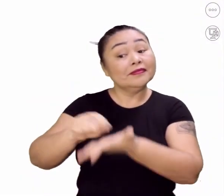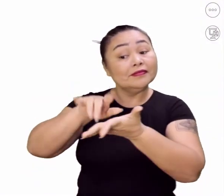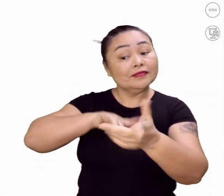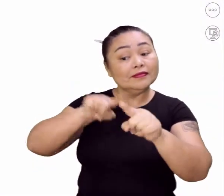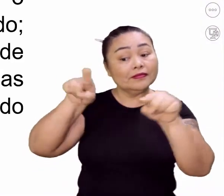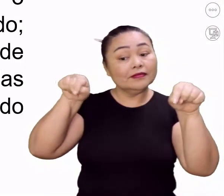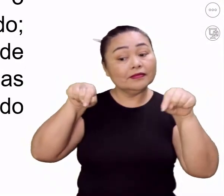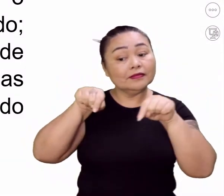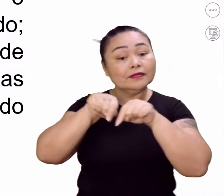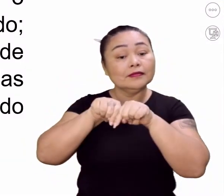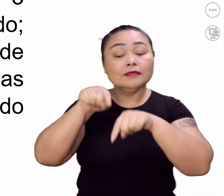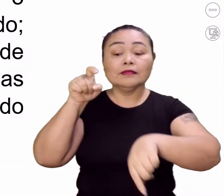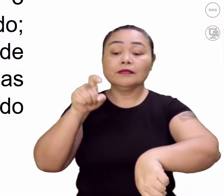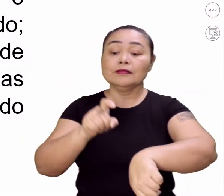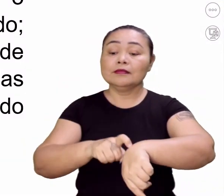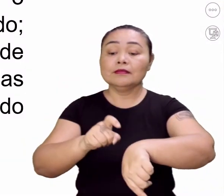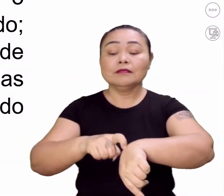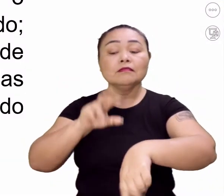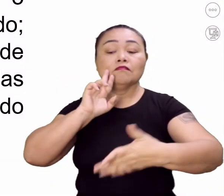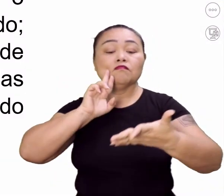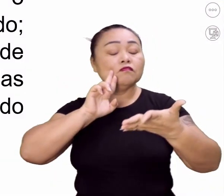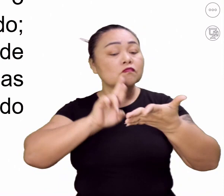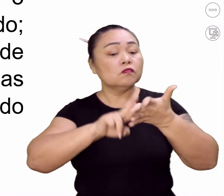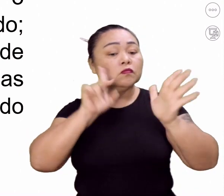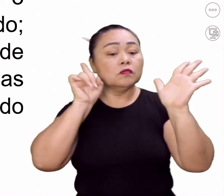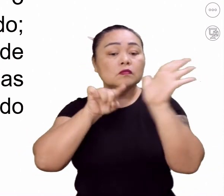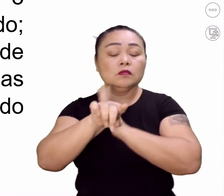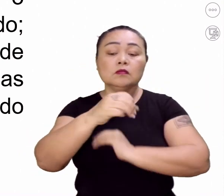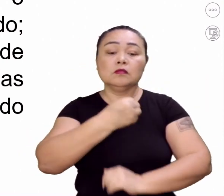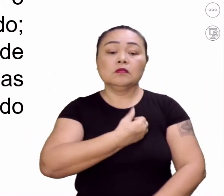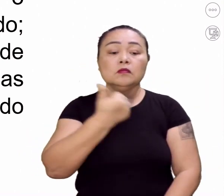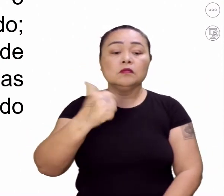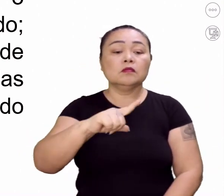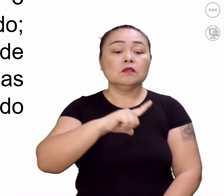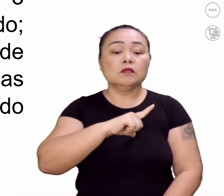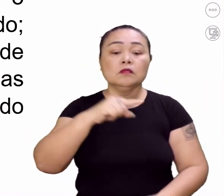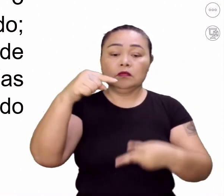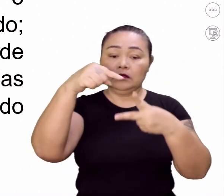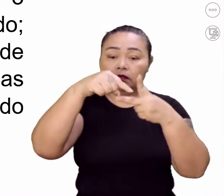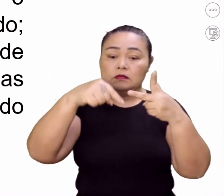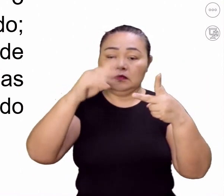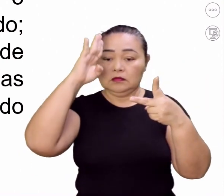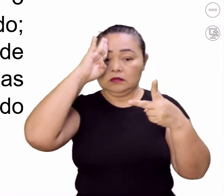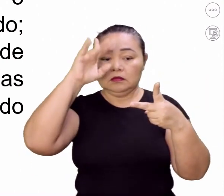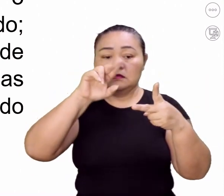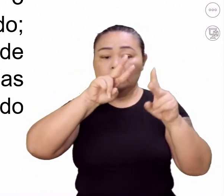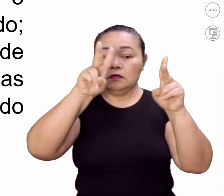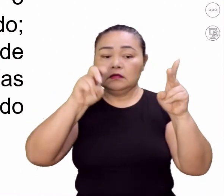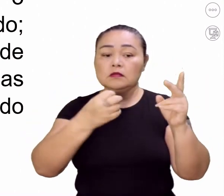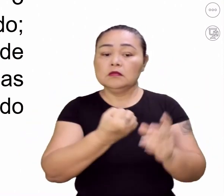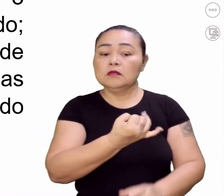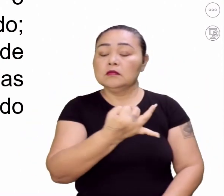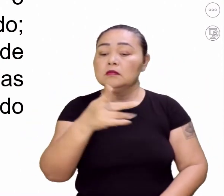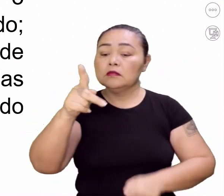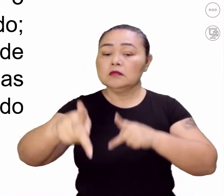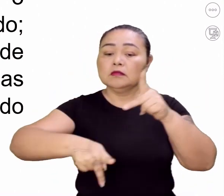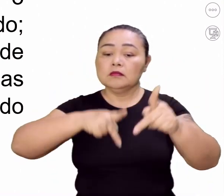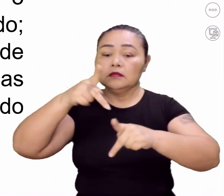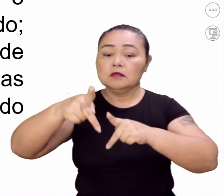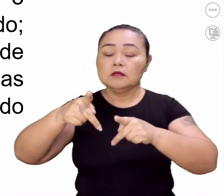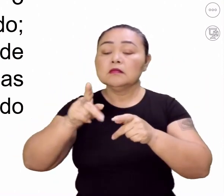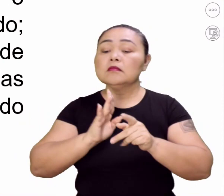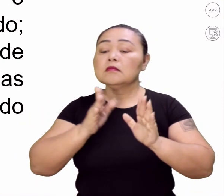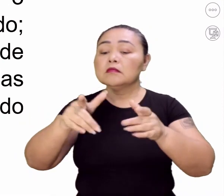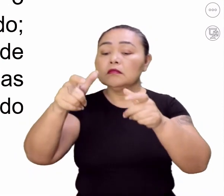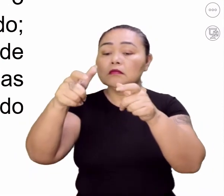de sala, momento aí da resolução, questão. Existem duas formas principais de se abordar o quantitativo